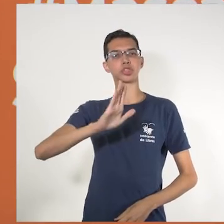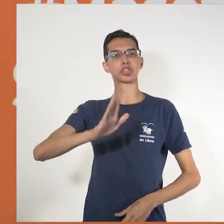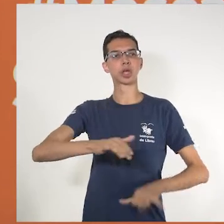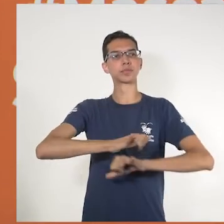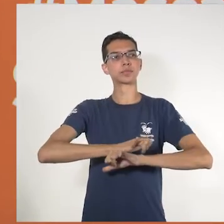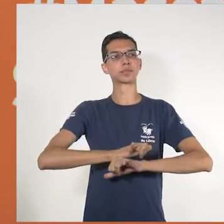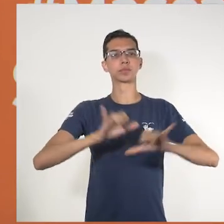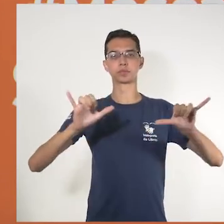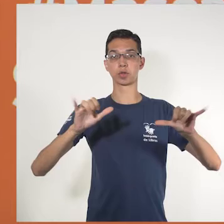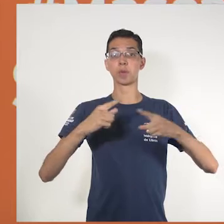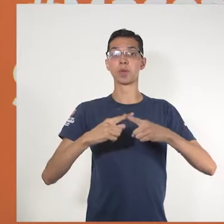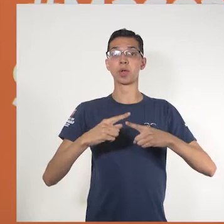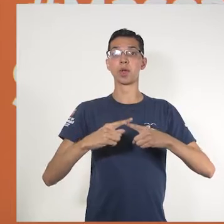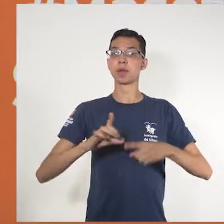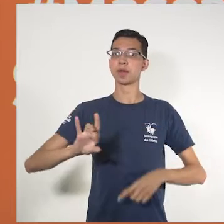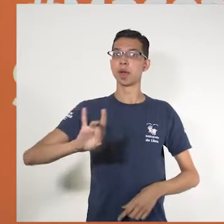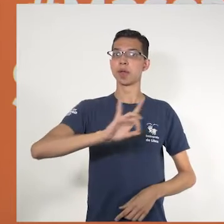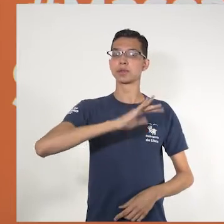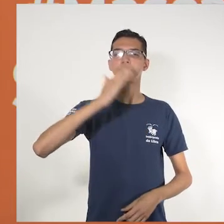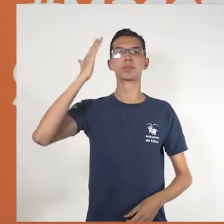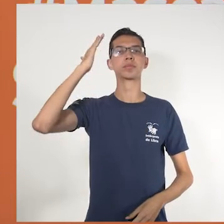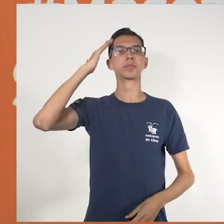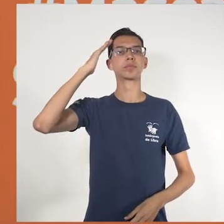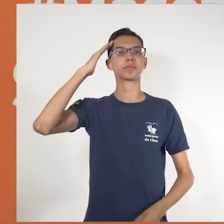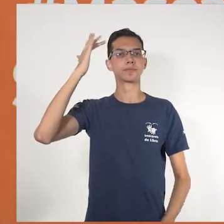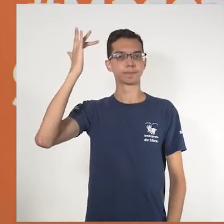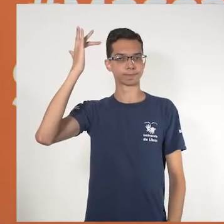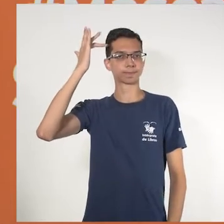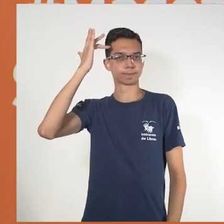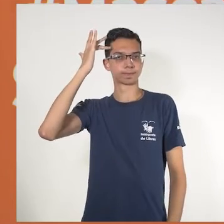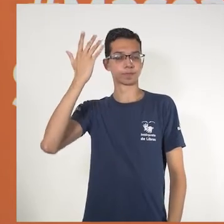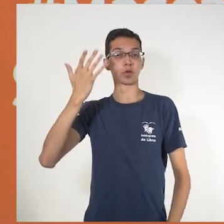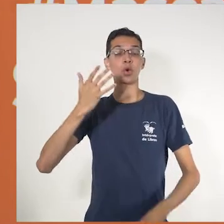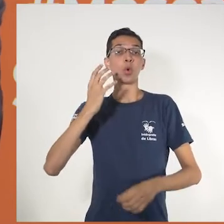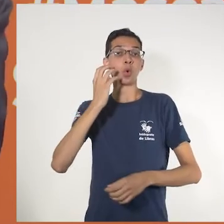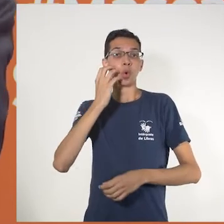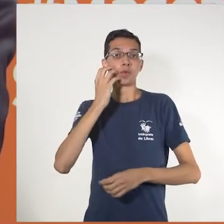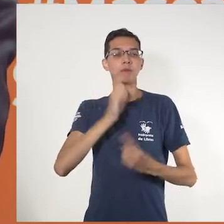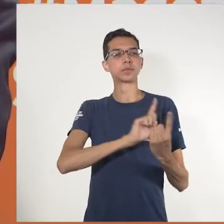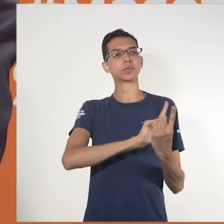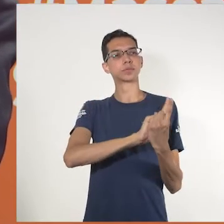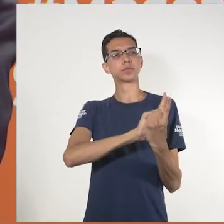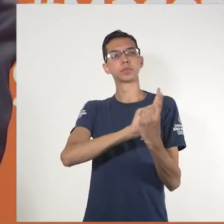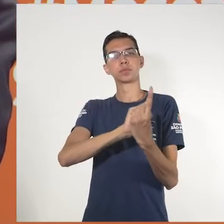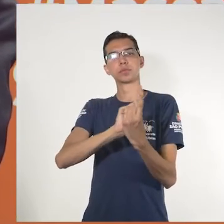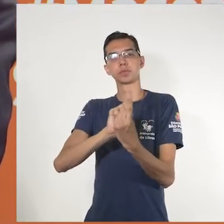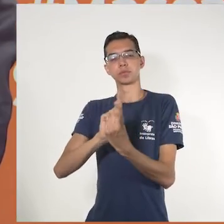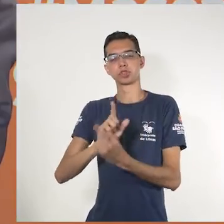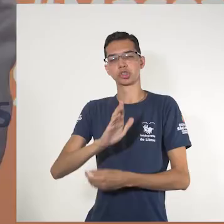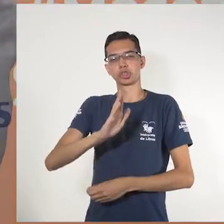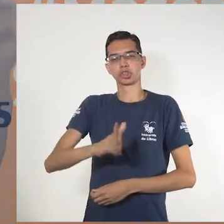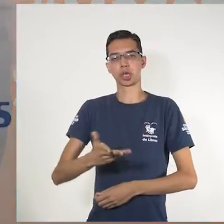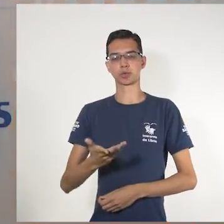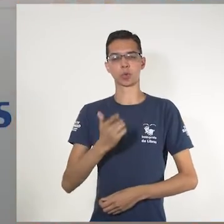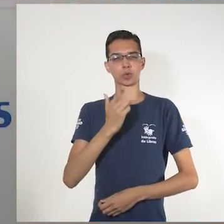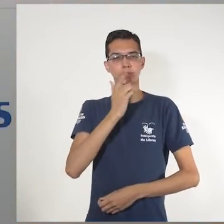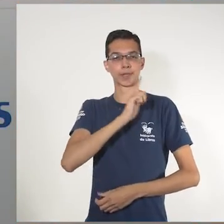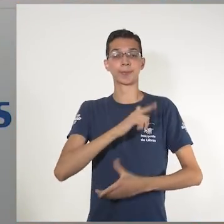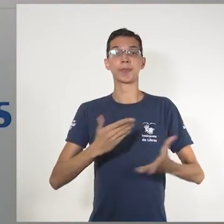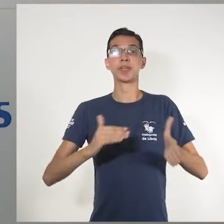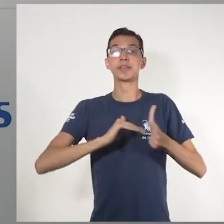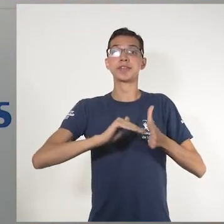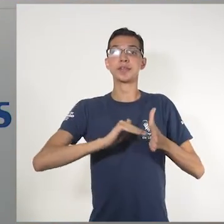Covas, a resposta à altura para o atendimento da população da cidade de São Paulo. Feita essa introdução, secretário Edson, puder fazer a apresentação